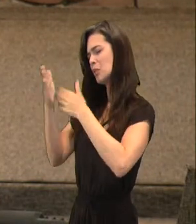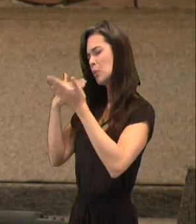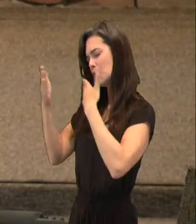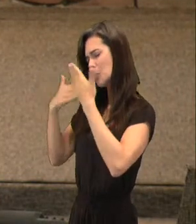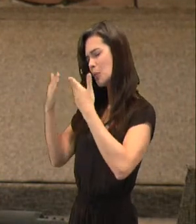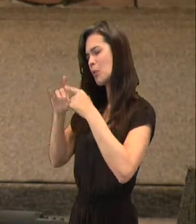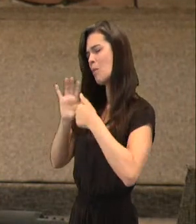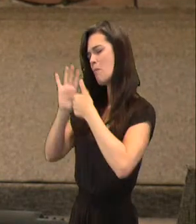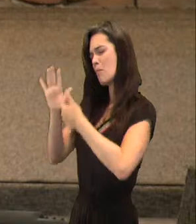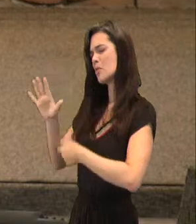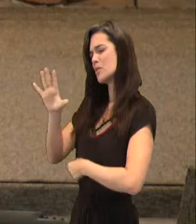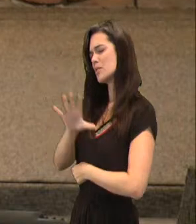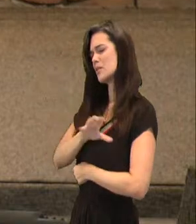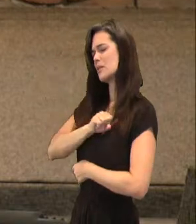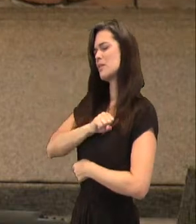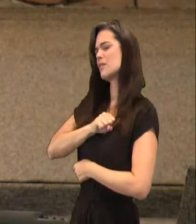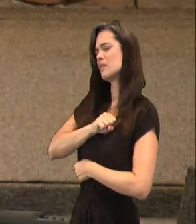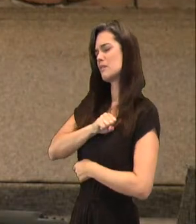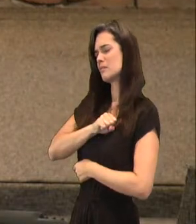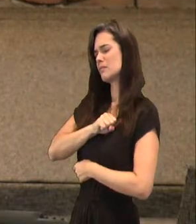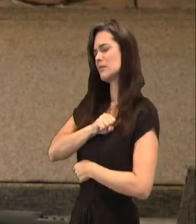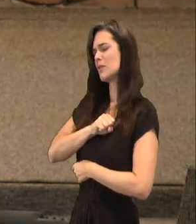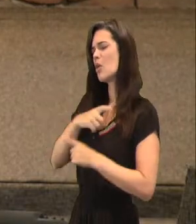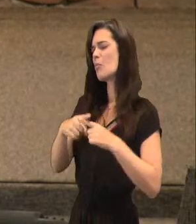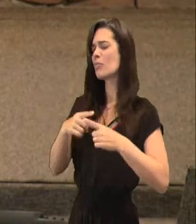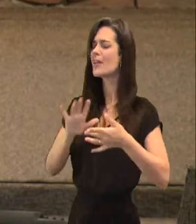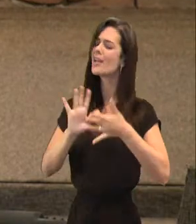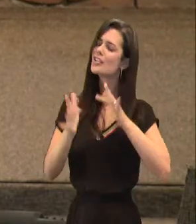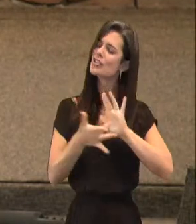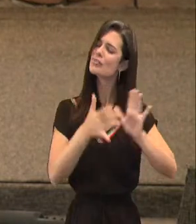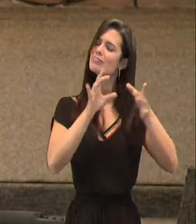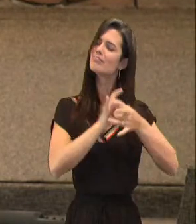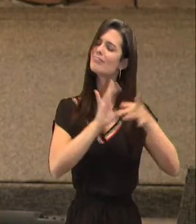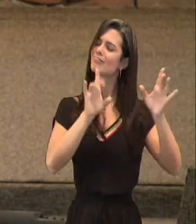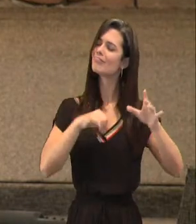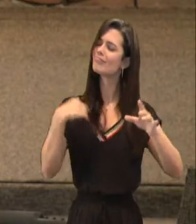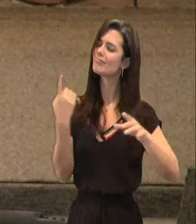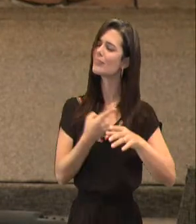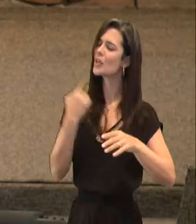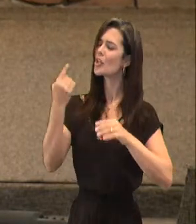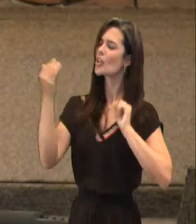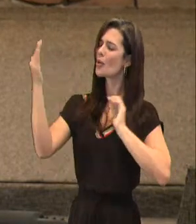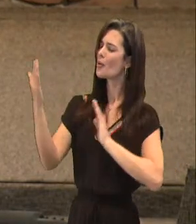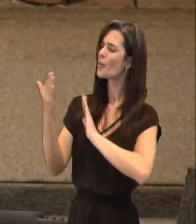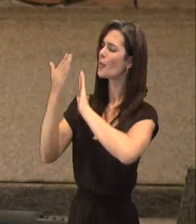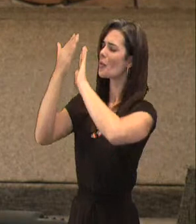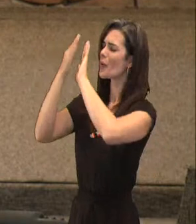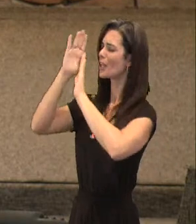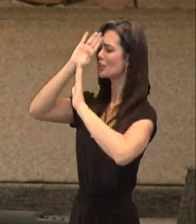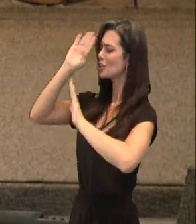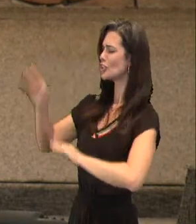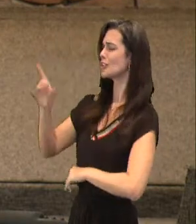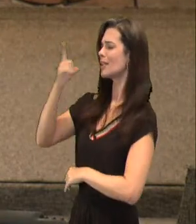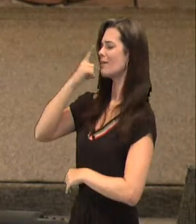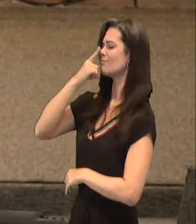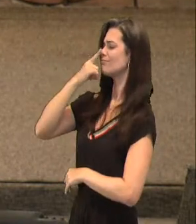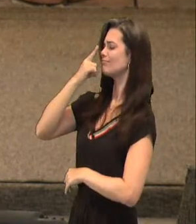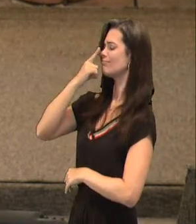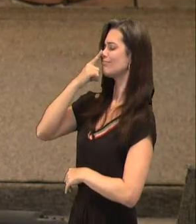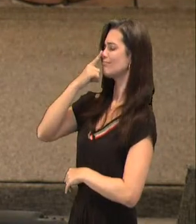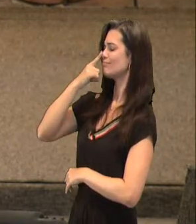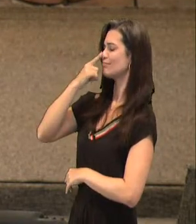intimidade que o Teu Filho Jesus nos permite assim tratar contigo. Deus amado, que as nossas orações jamais